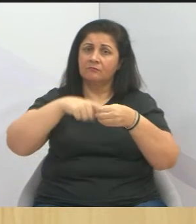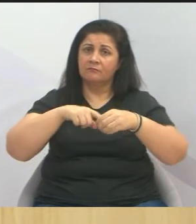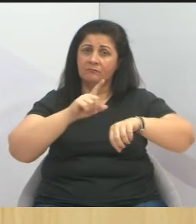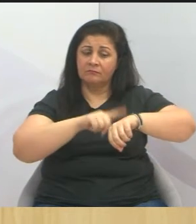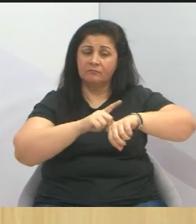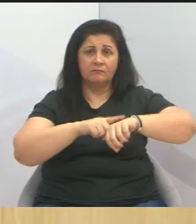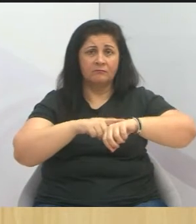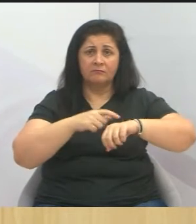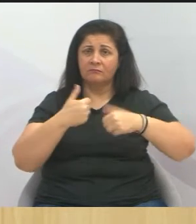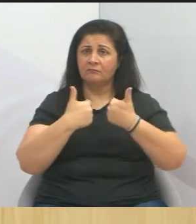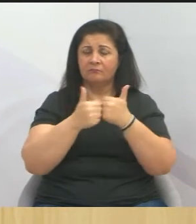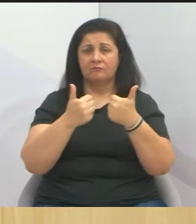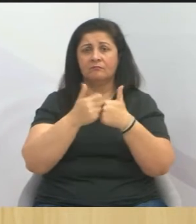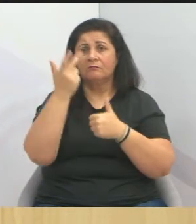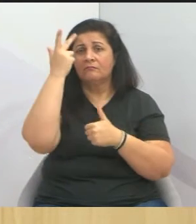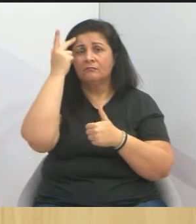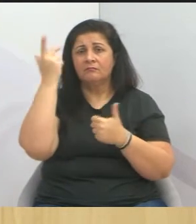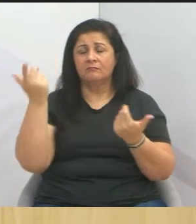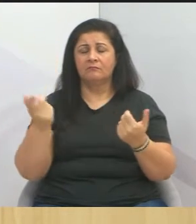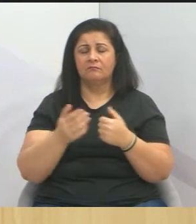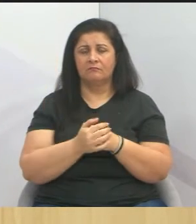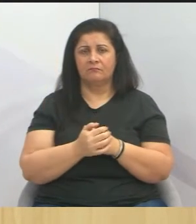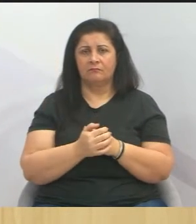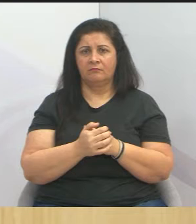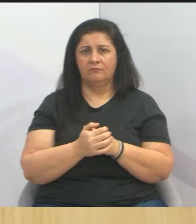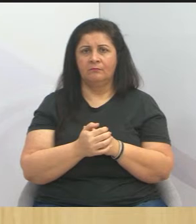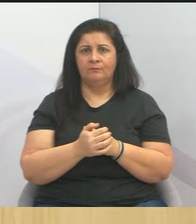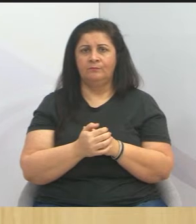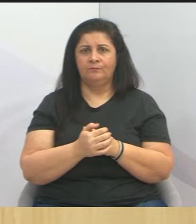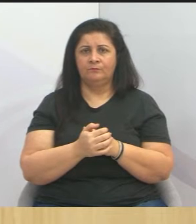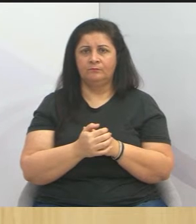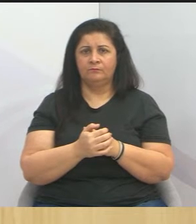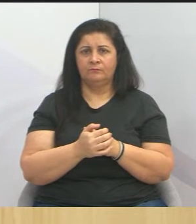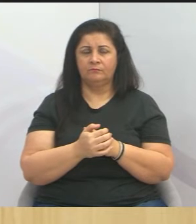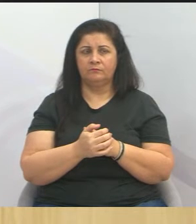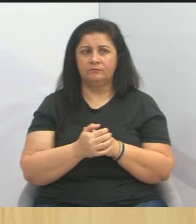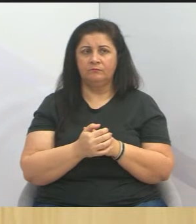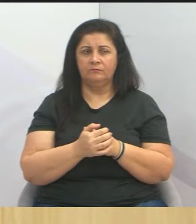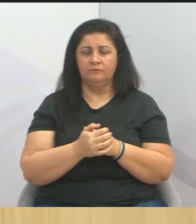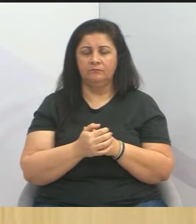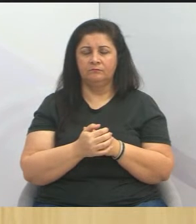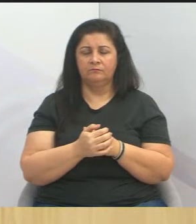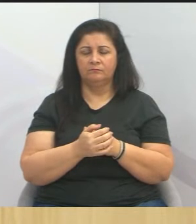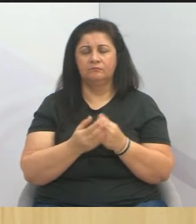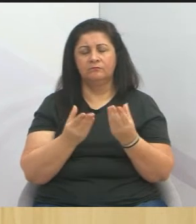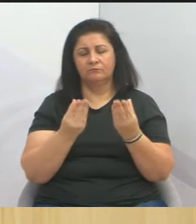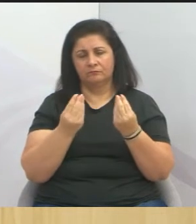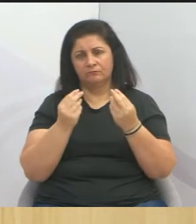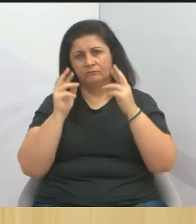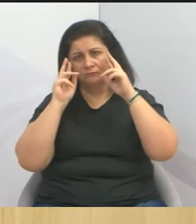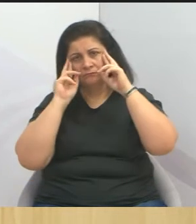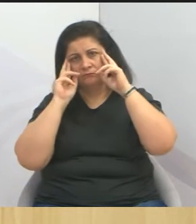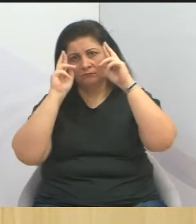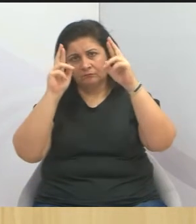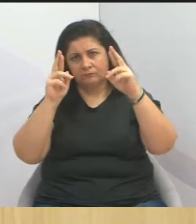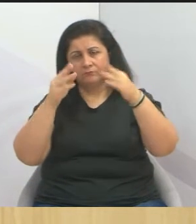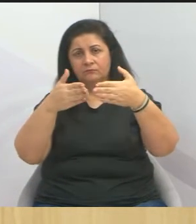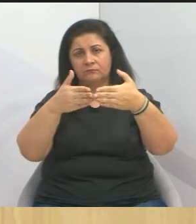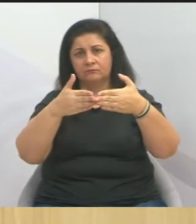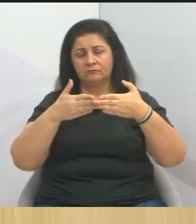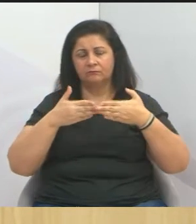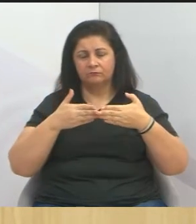dos ônibus que fazem a linha parque Meia Lua São José e assim sendo muito respeitosamente